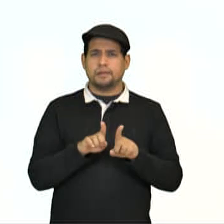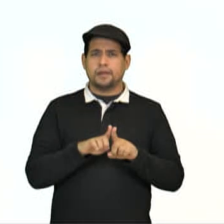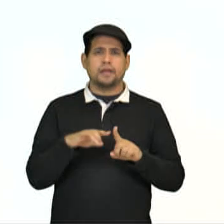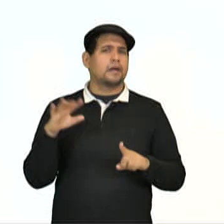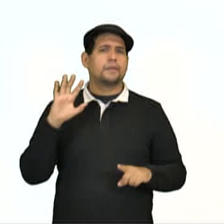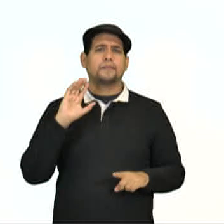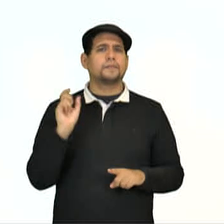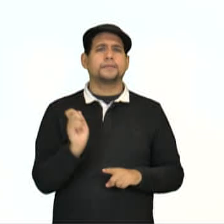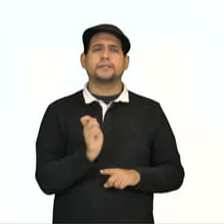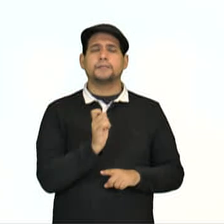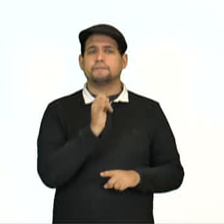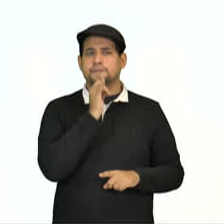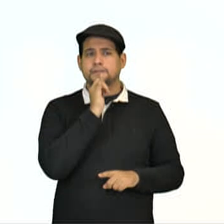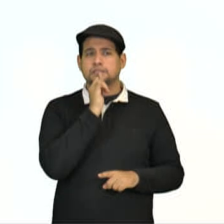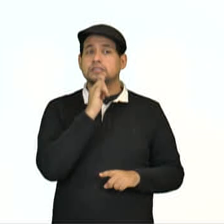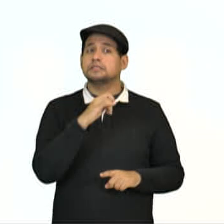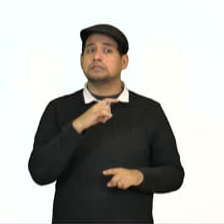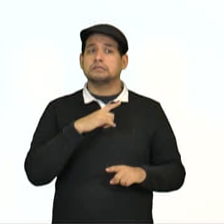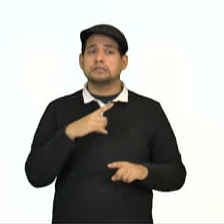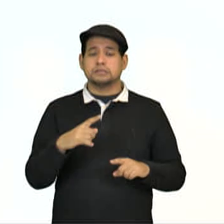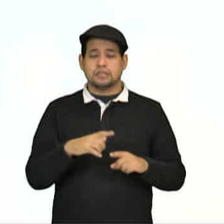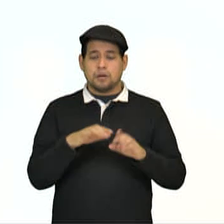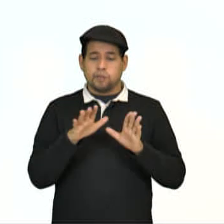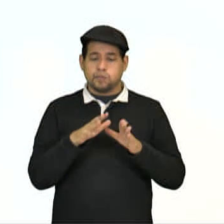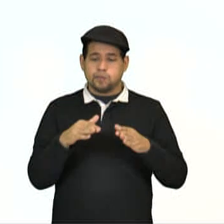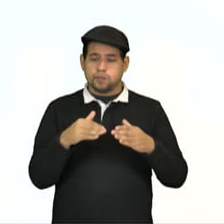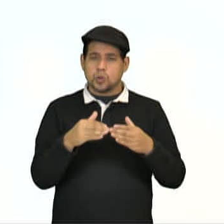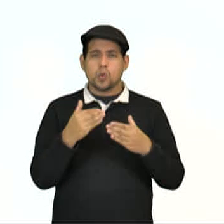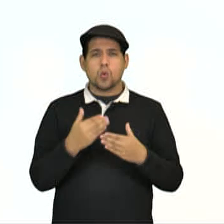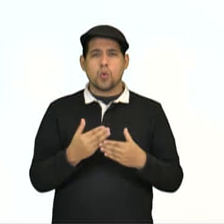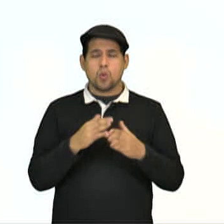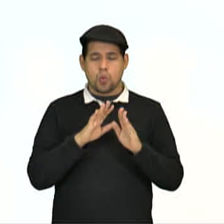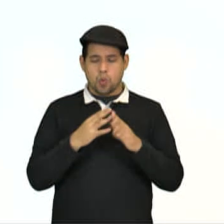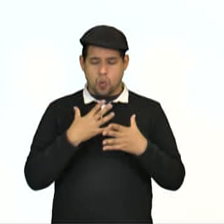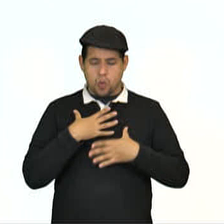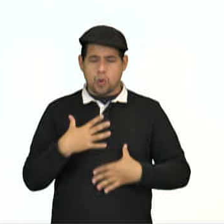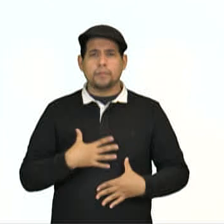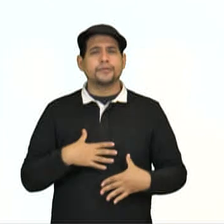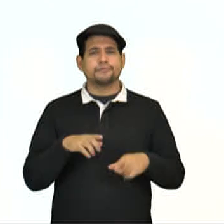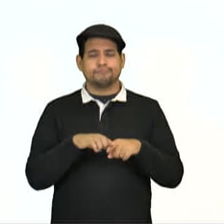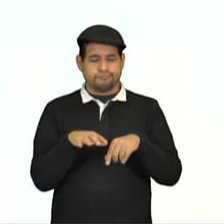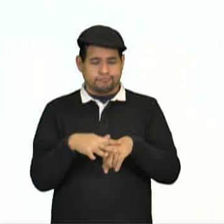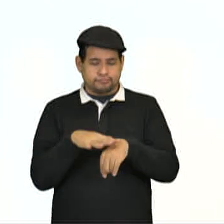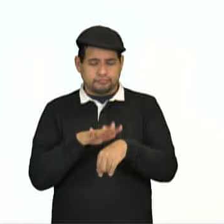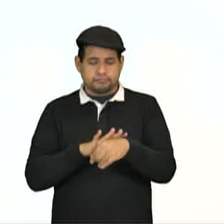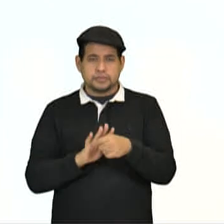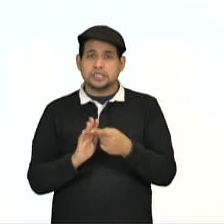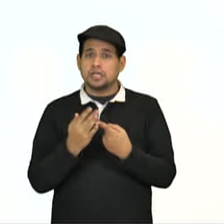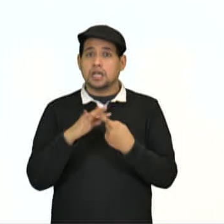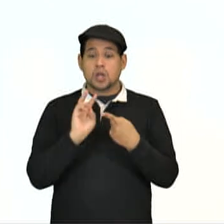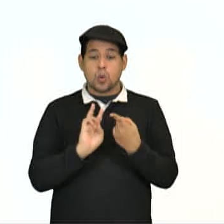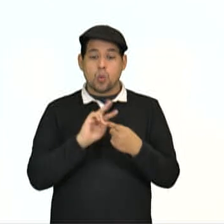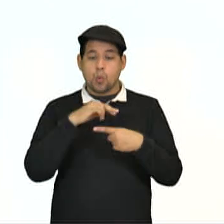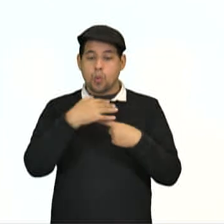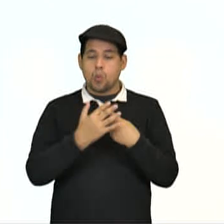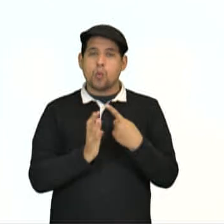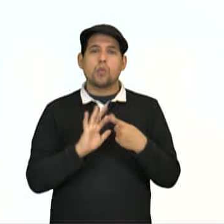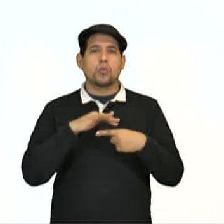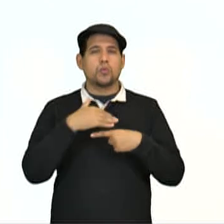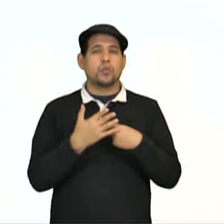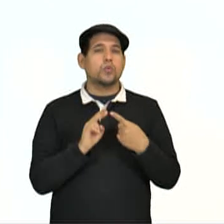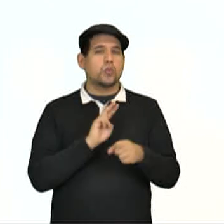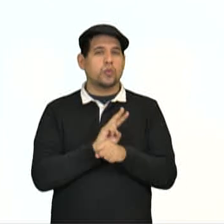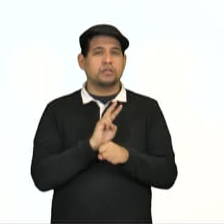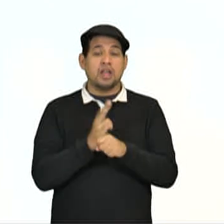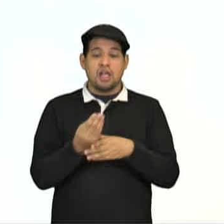têm essa cobertura ali no corpo deles que vai dar o quê? Proteção para eles ali no